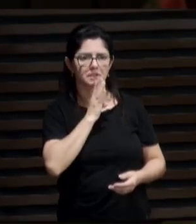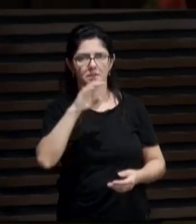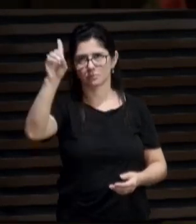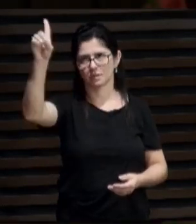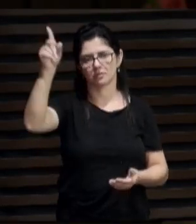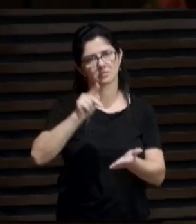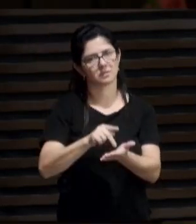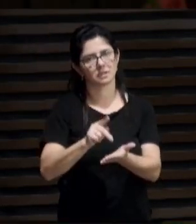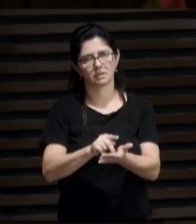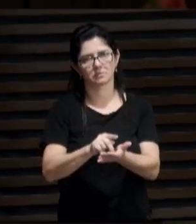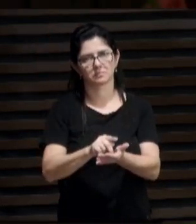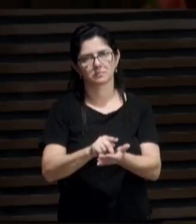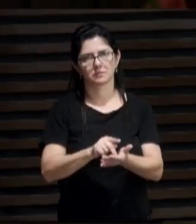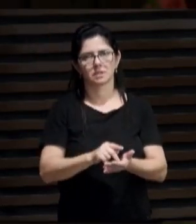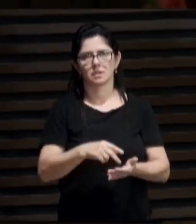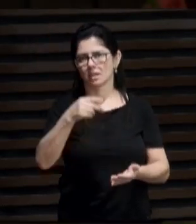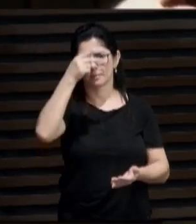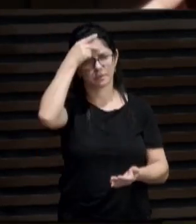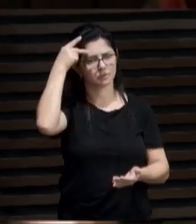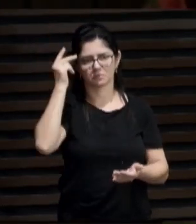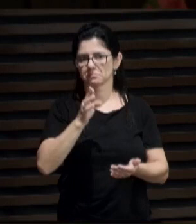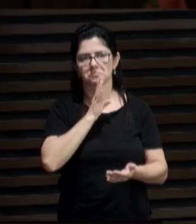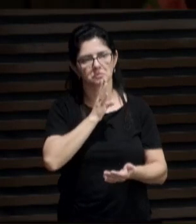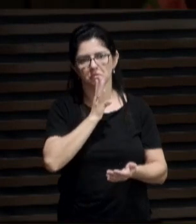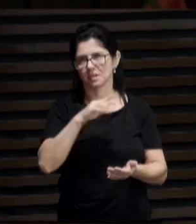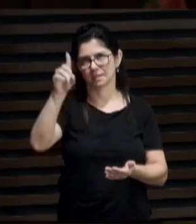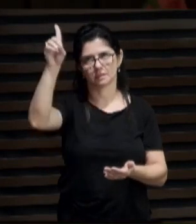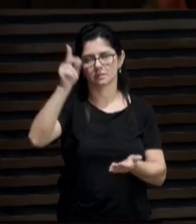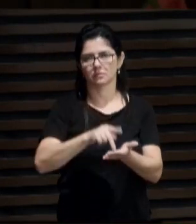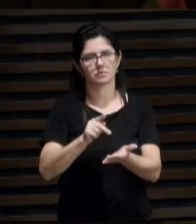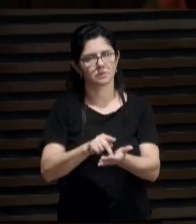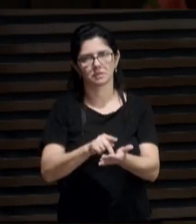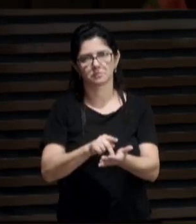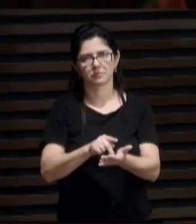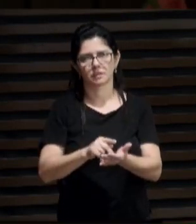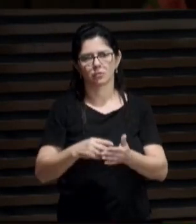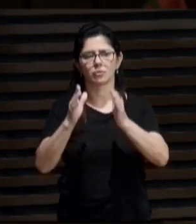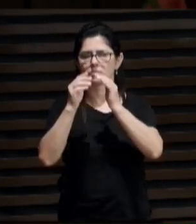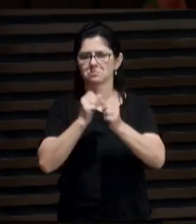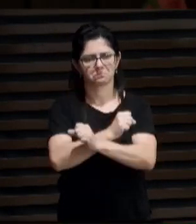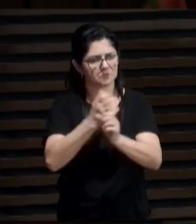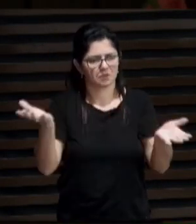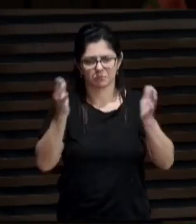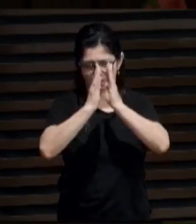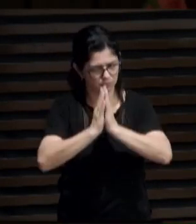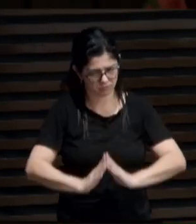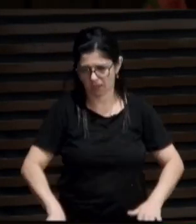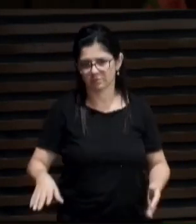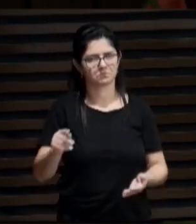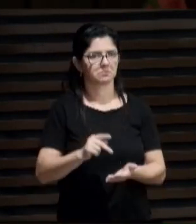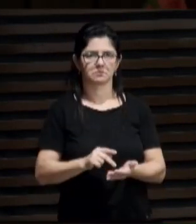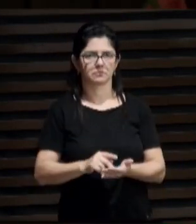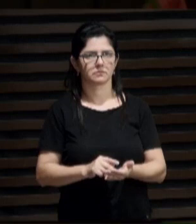Porque quando alguém não conhece a Deus, ele não tem como adorar a Deus de verdade. Mas vamos dizer aqui, colocar que nós já,